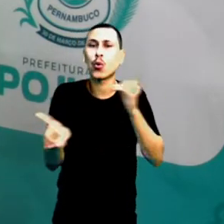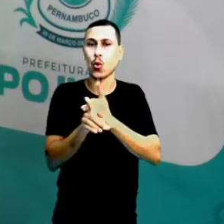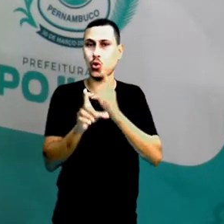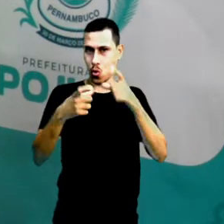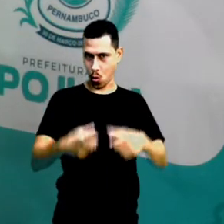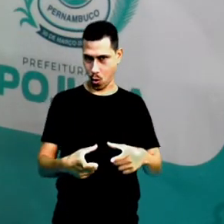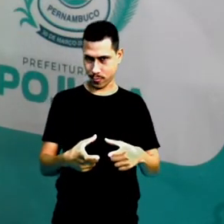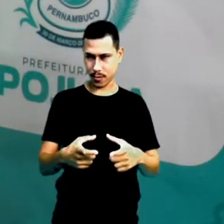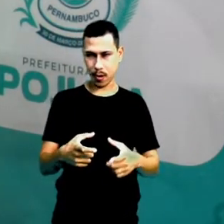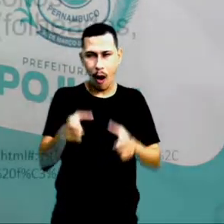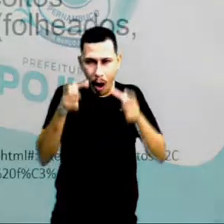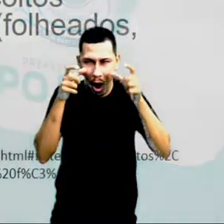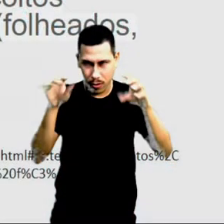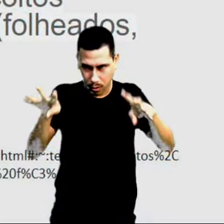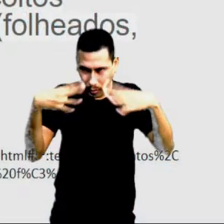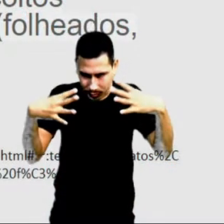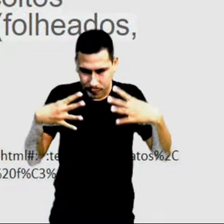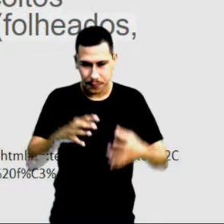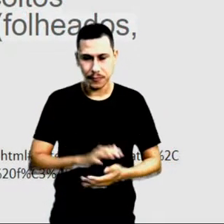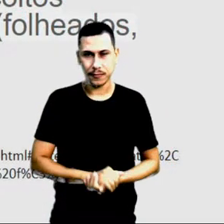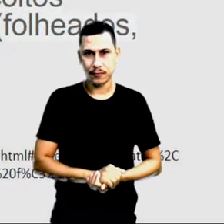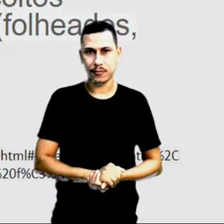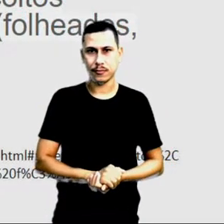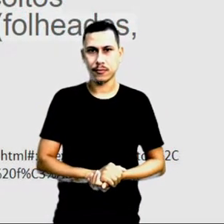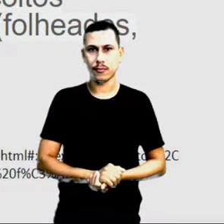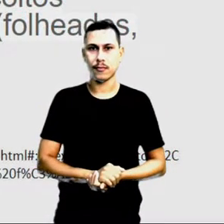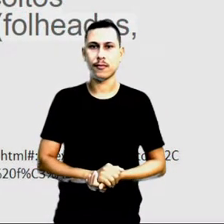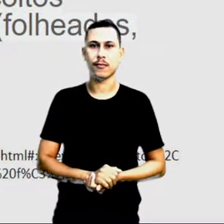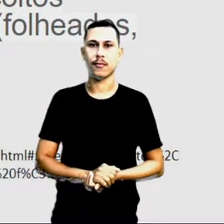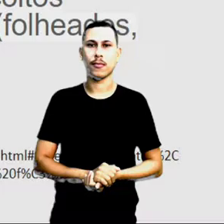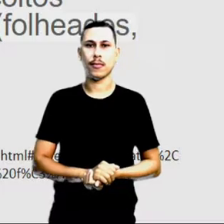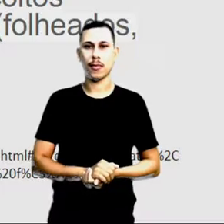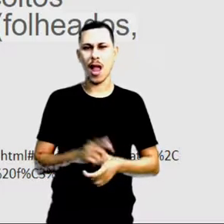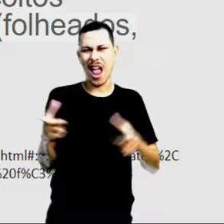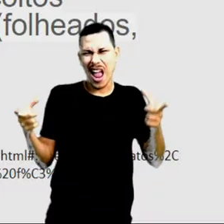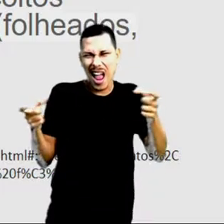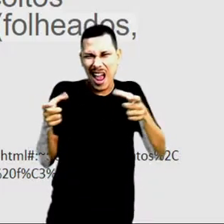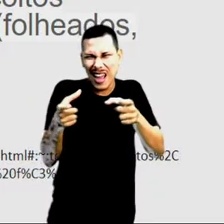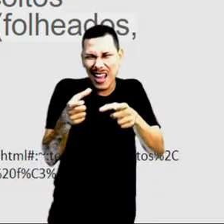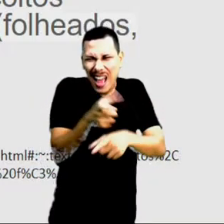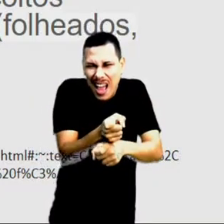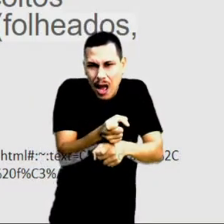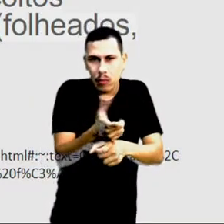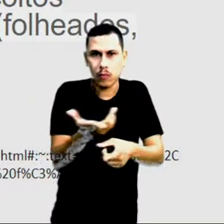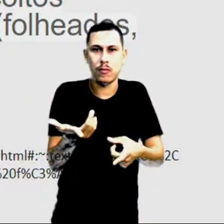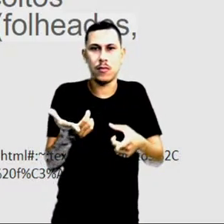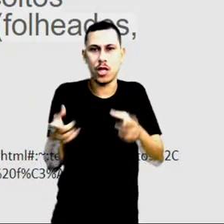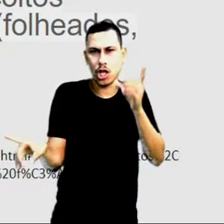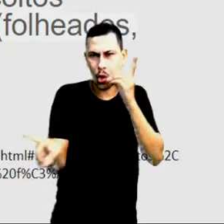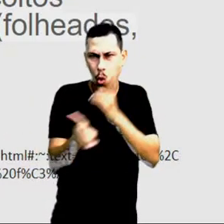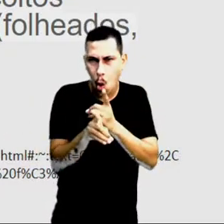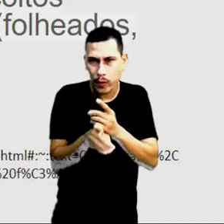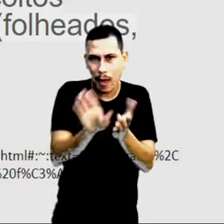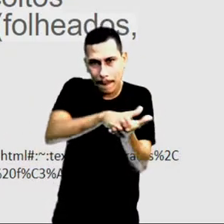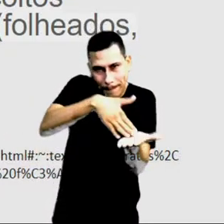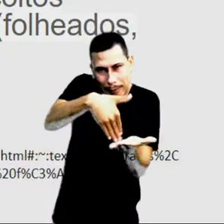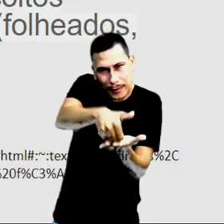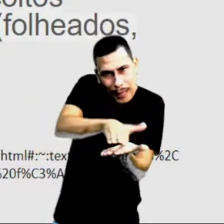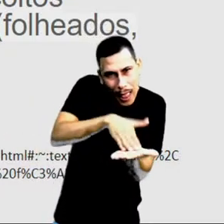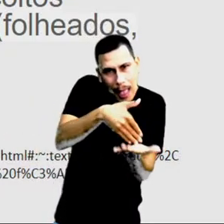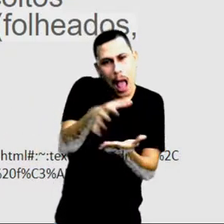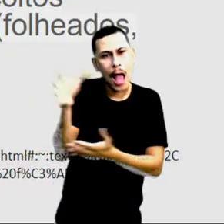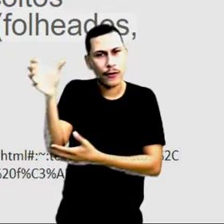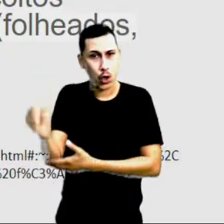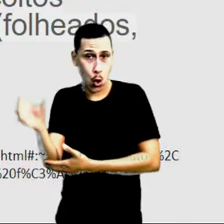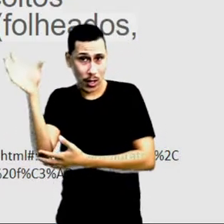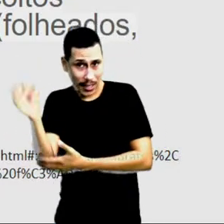ruins? Ó, presta atenção onde tem elas. Os ácidos graxos saturados, eles estão na manteiga, no